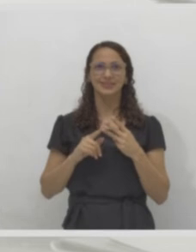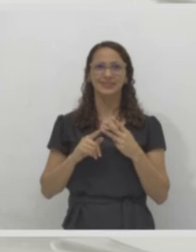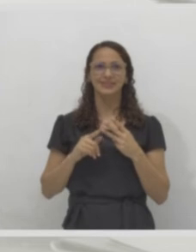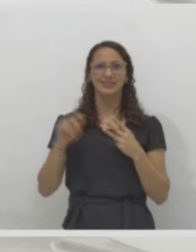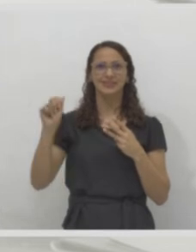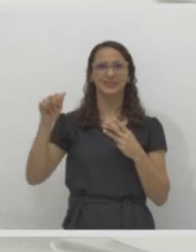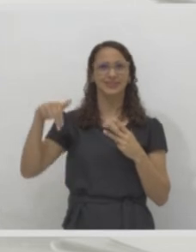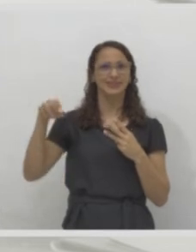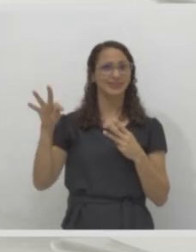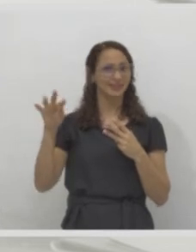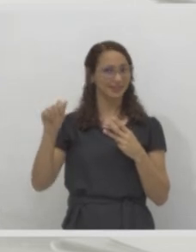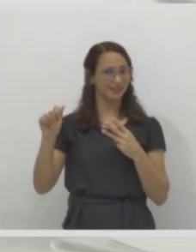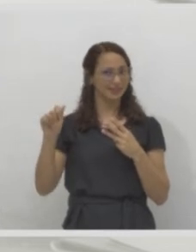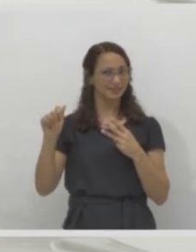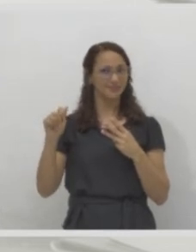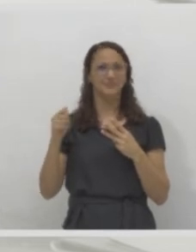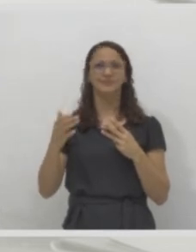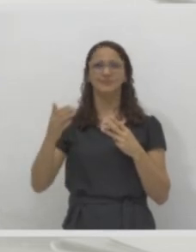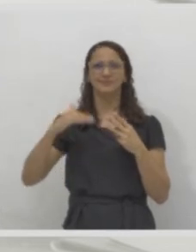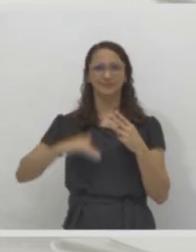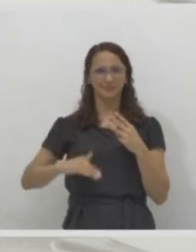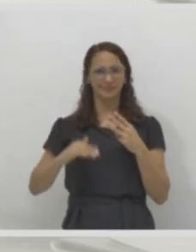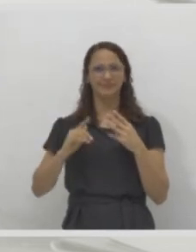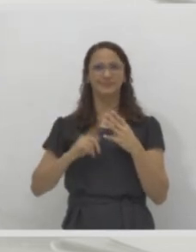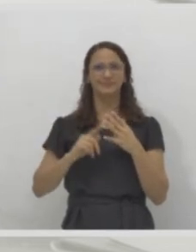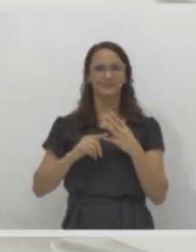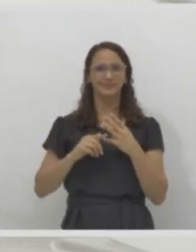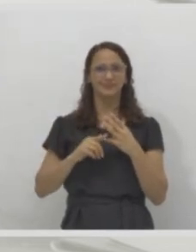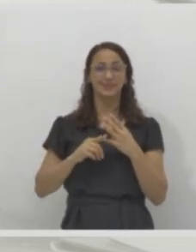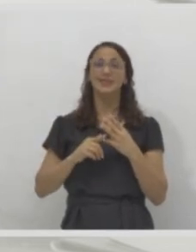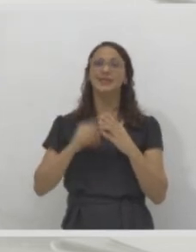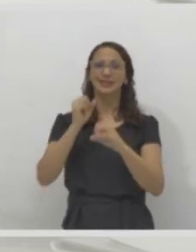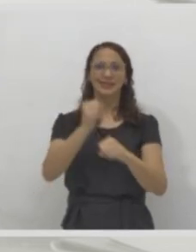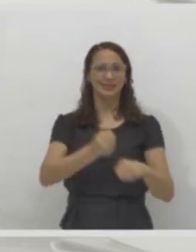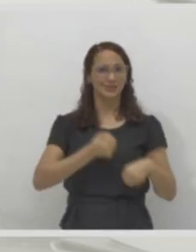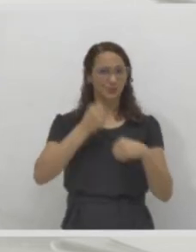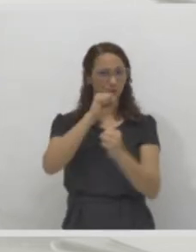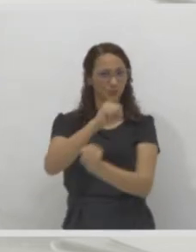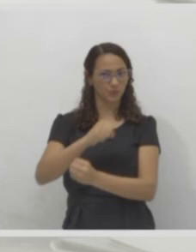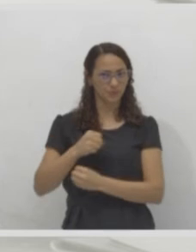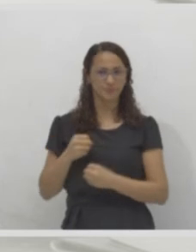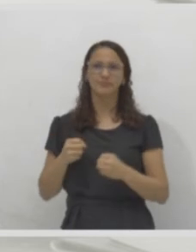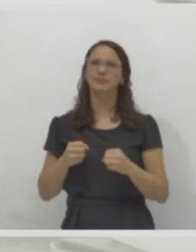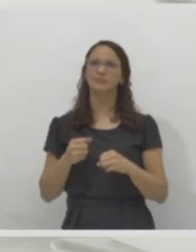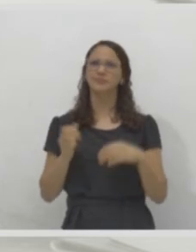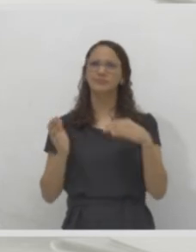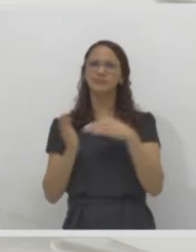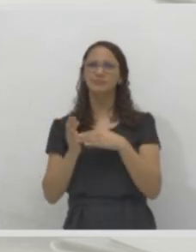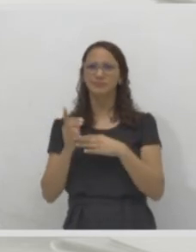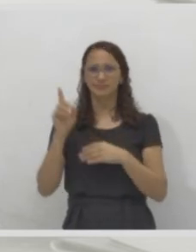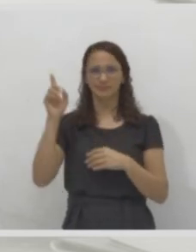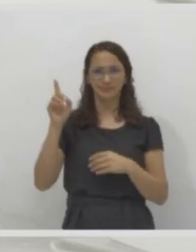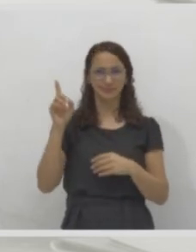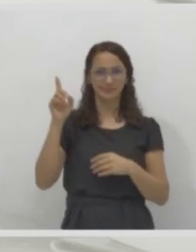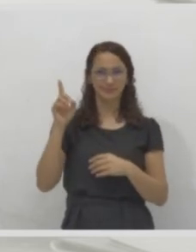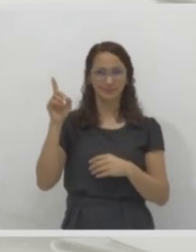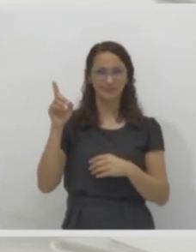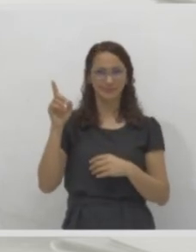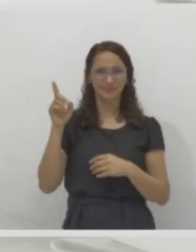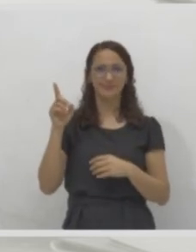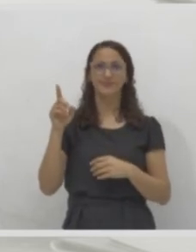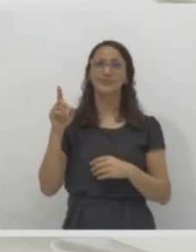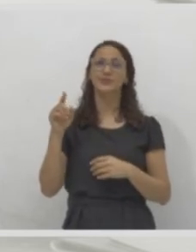constelação, Anta. E a de baixo, a Canoa. E a última constelação, pelo próprio desenho formado